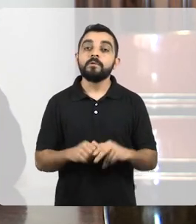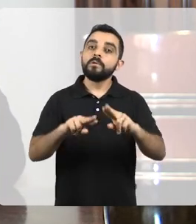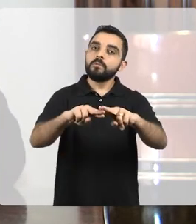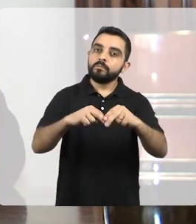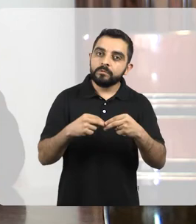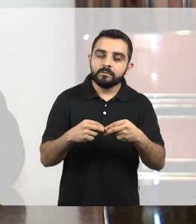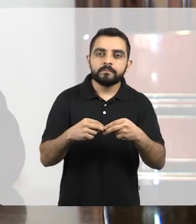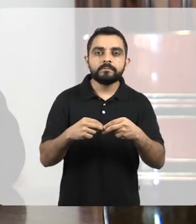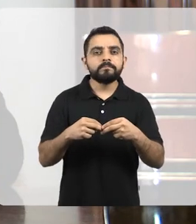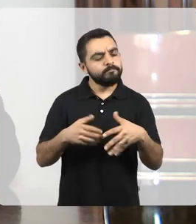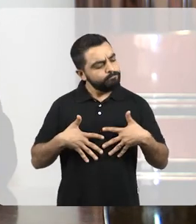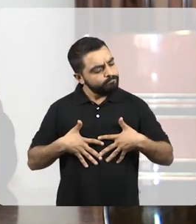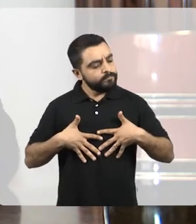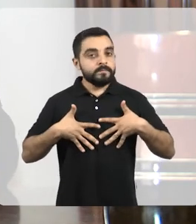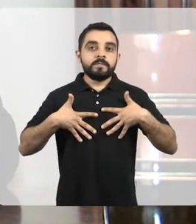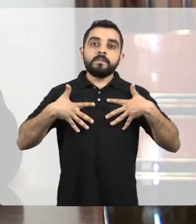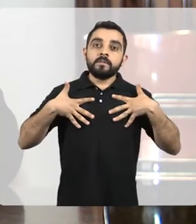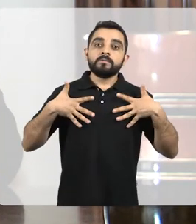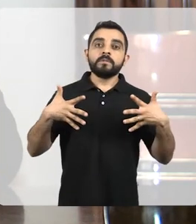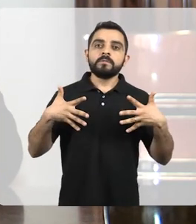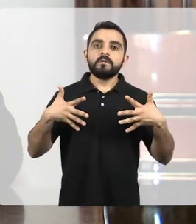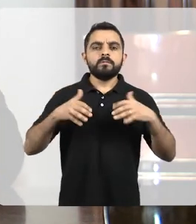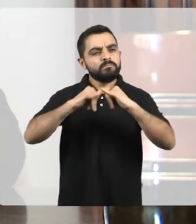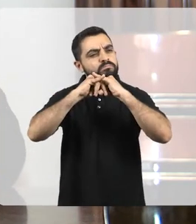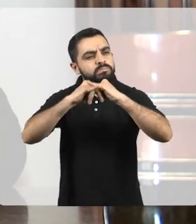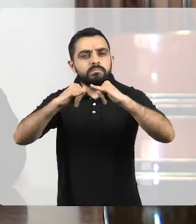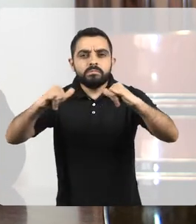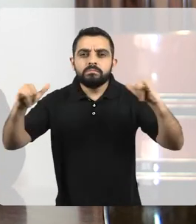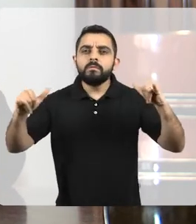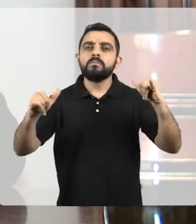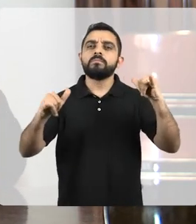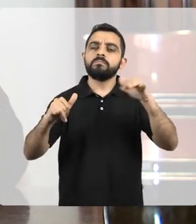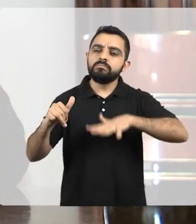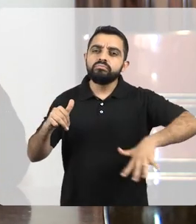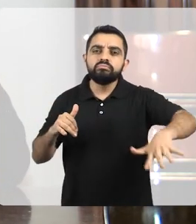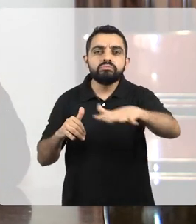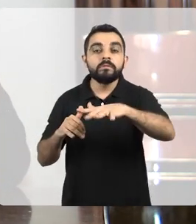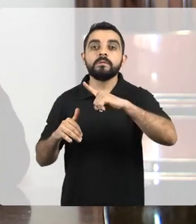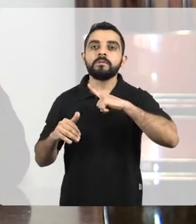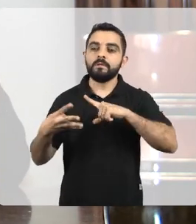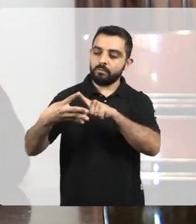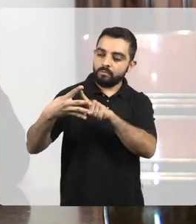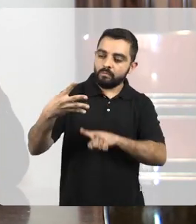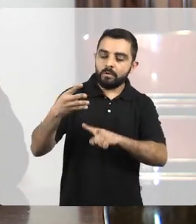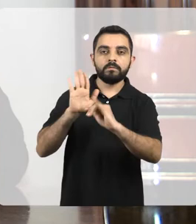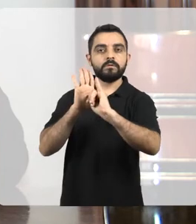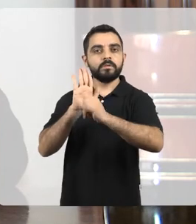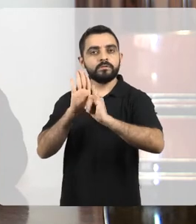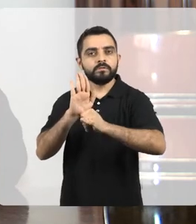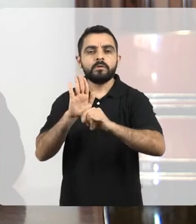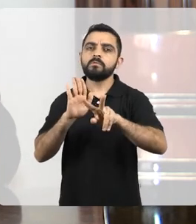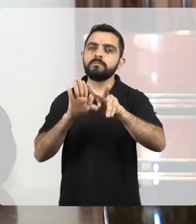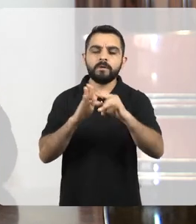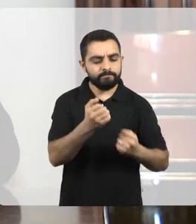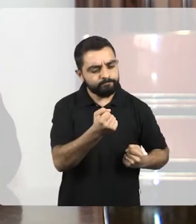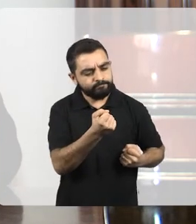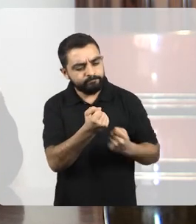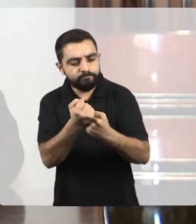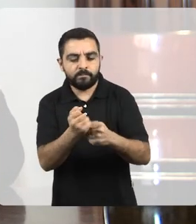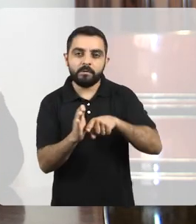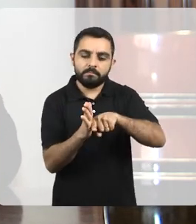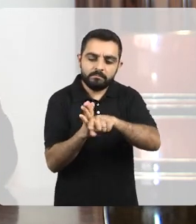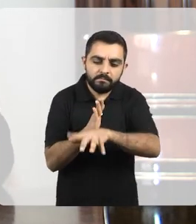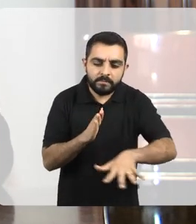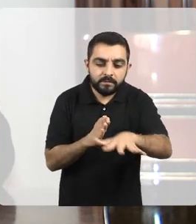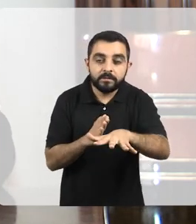com base em tudo isso que é com grande satisfação que anunciamos para toda a nossa comunidade o lançamento de quatro editais de apoio à